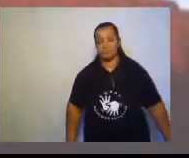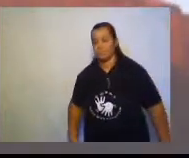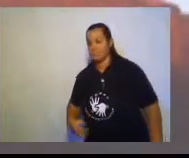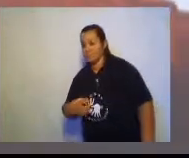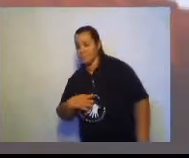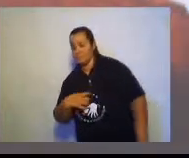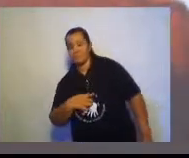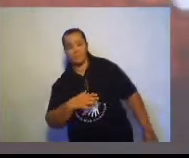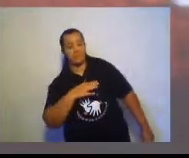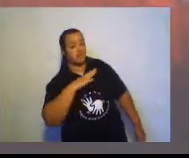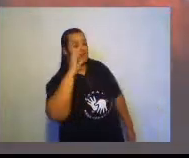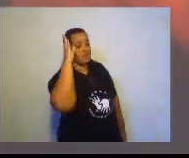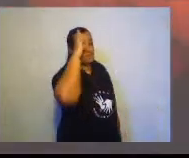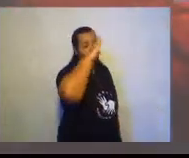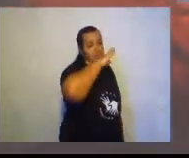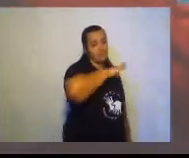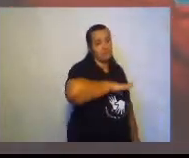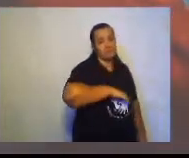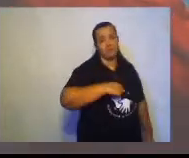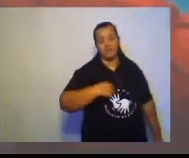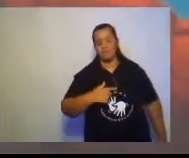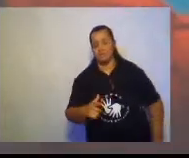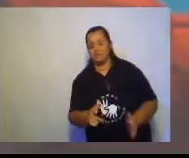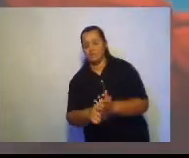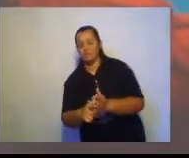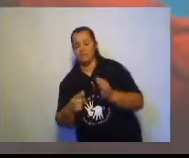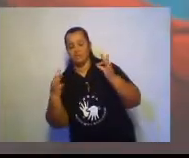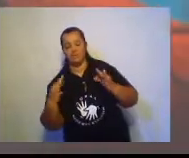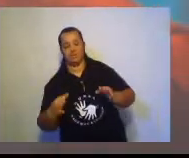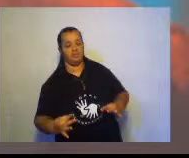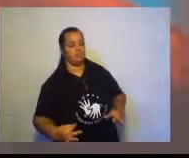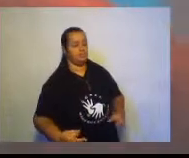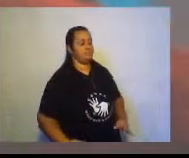Sem truque, sem maldade, fiz o meu